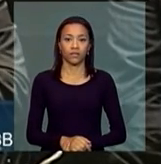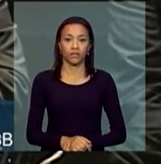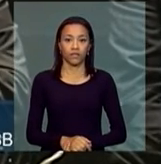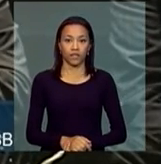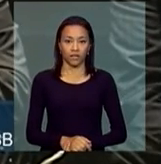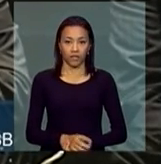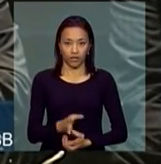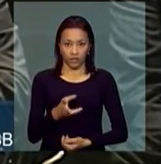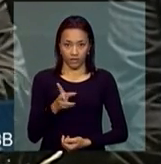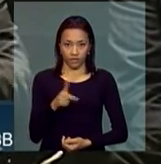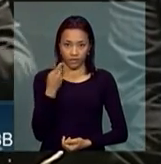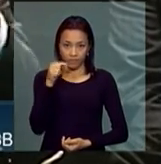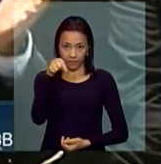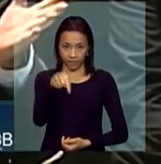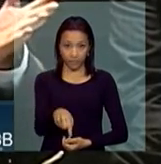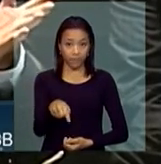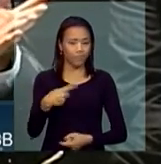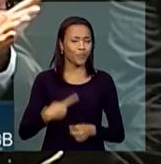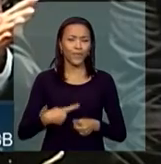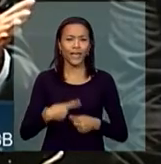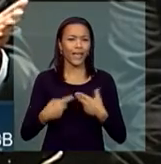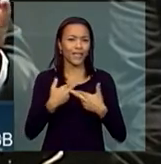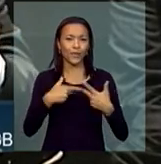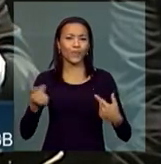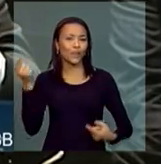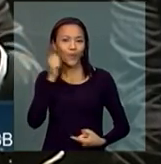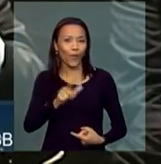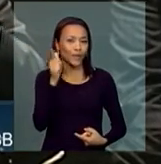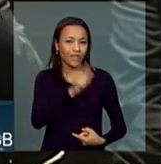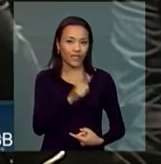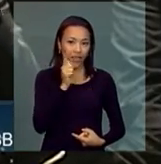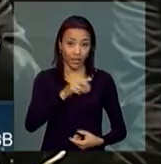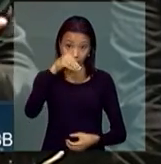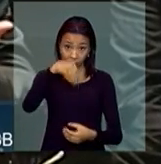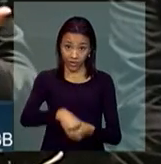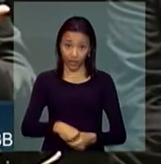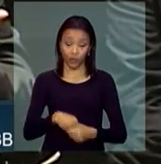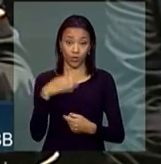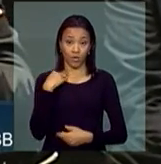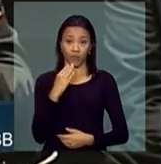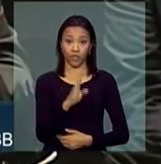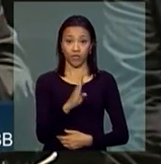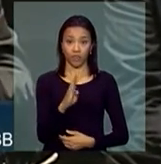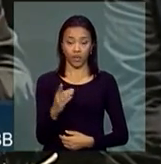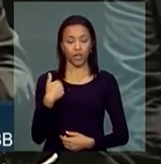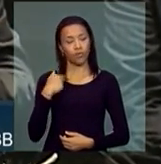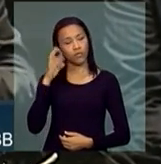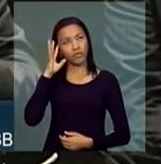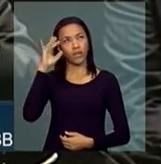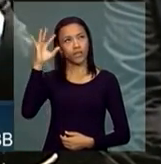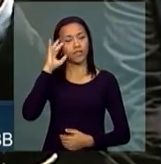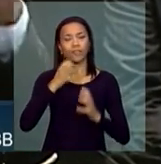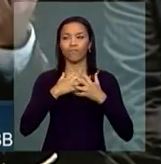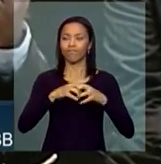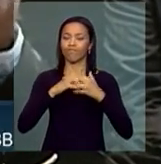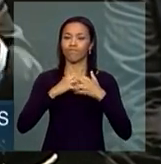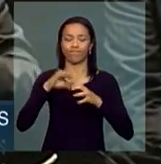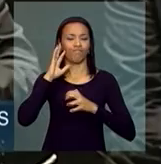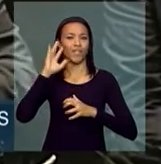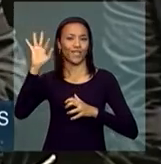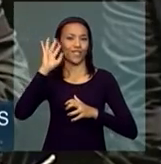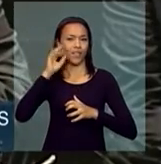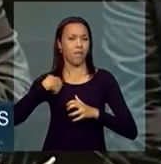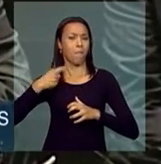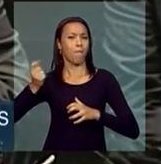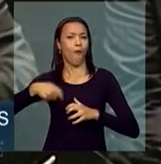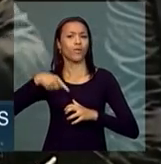colocando aqui por que as coisas dão certo no Banco do Brasil e que talvez, eu estava pensando aqui, isso pudesse inspirar